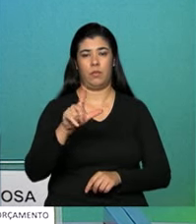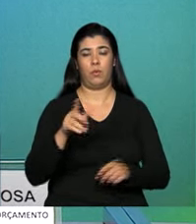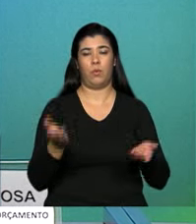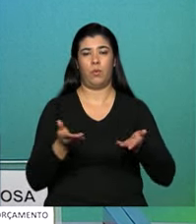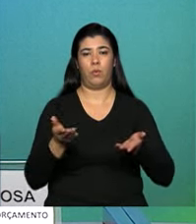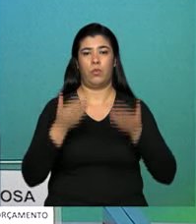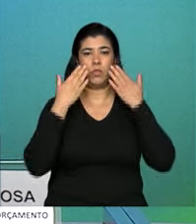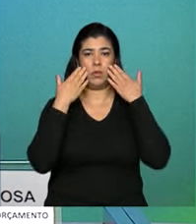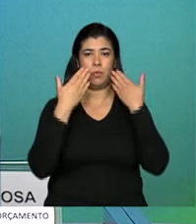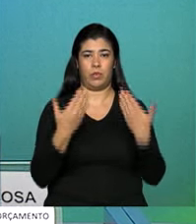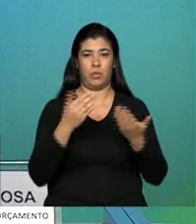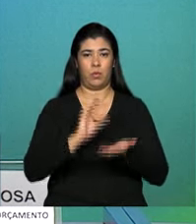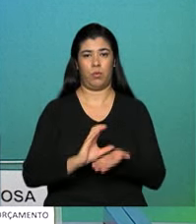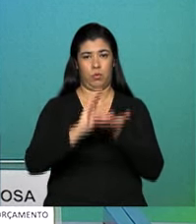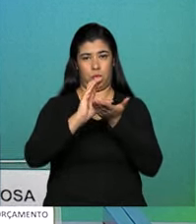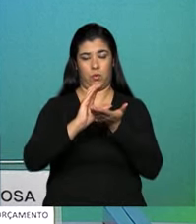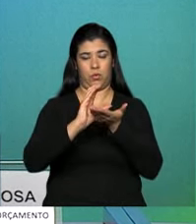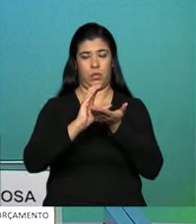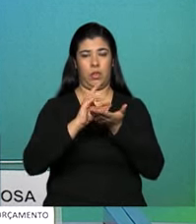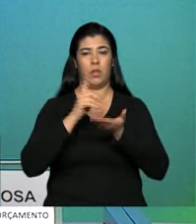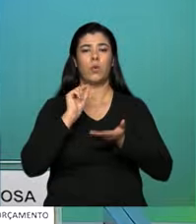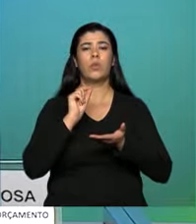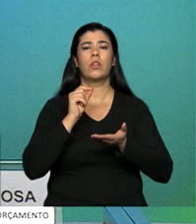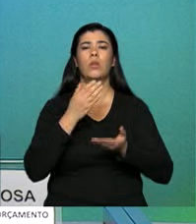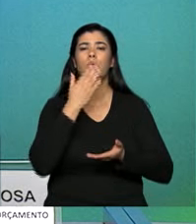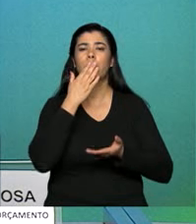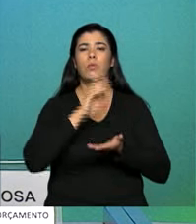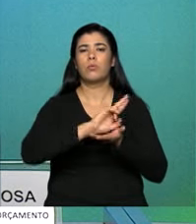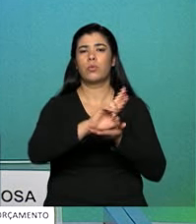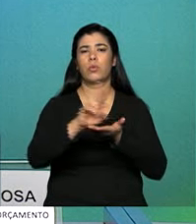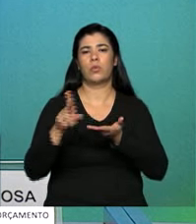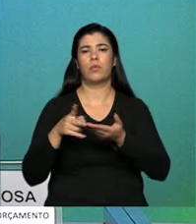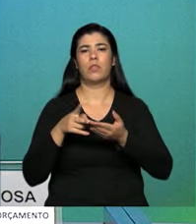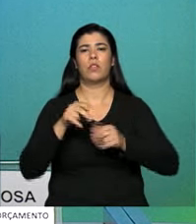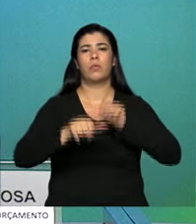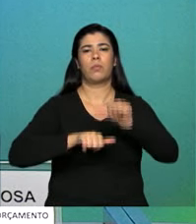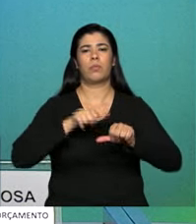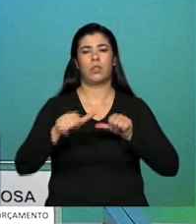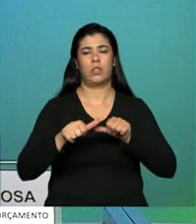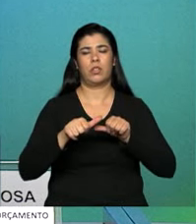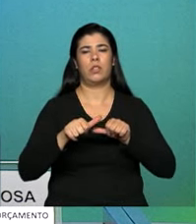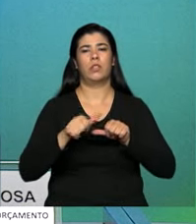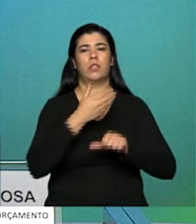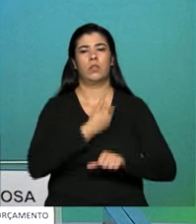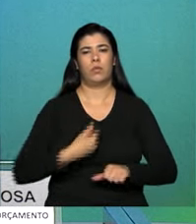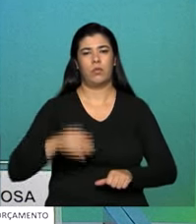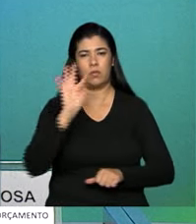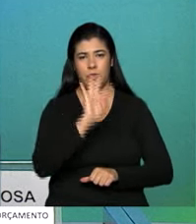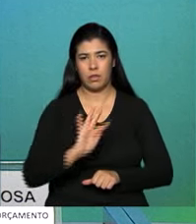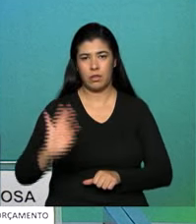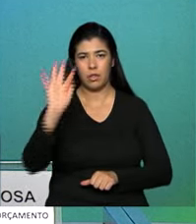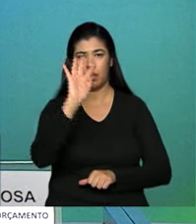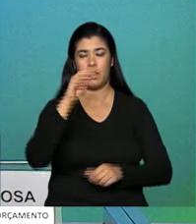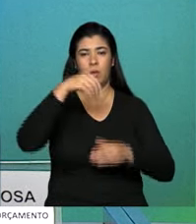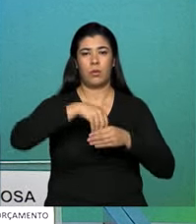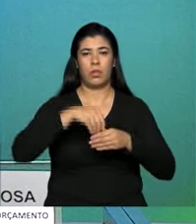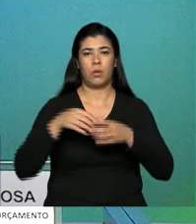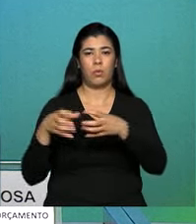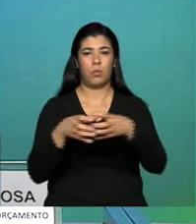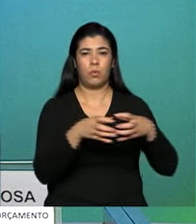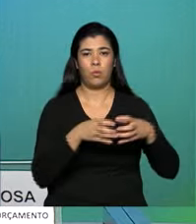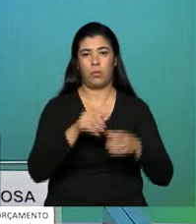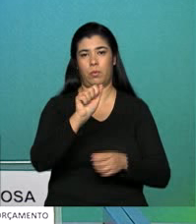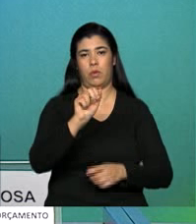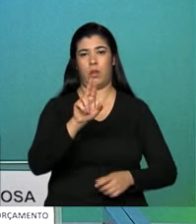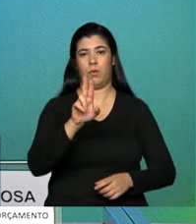essas diretrizes de reforma administrativa porque esse é um processo que envolve todo governo federal envolve todos os órgãos e Autarquias do